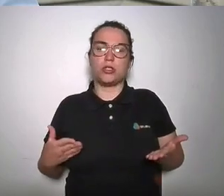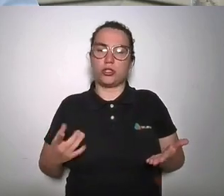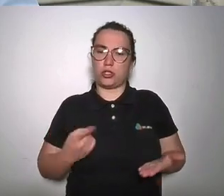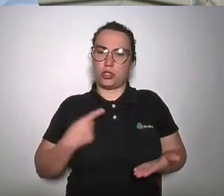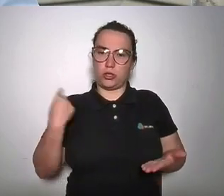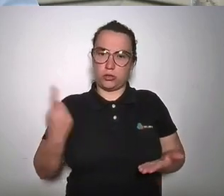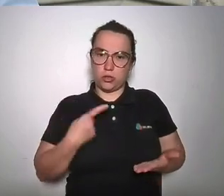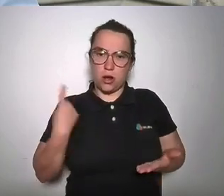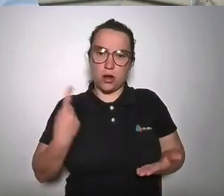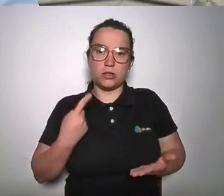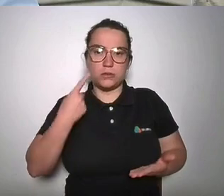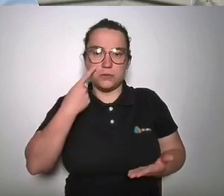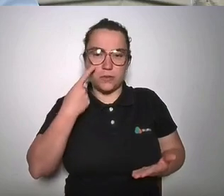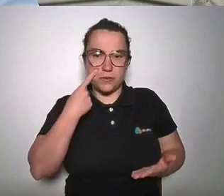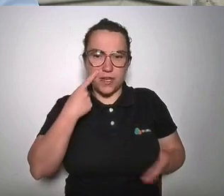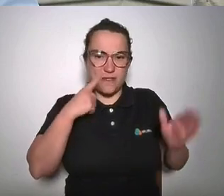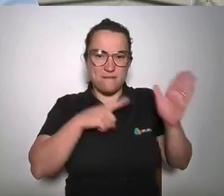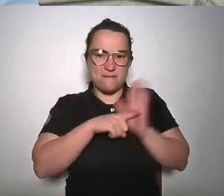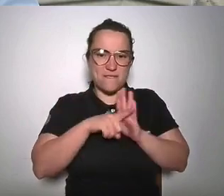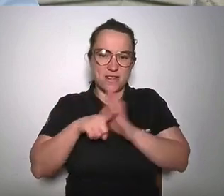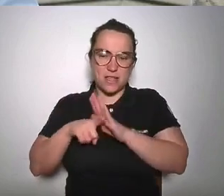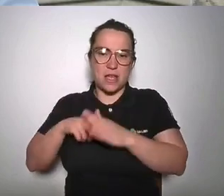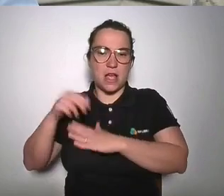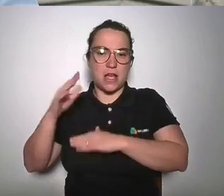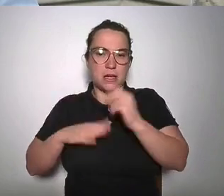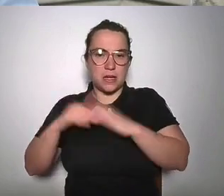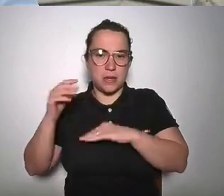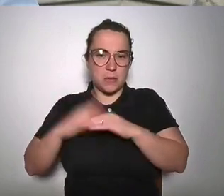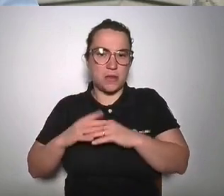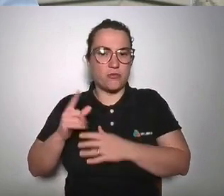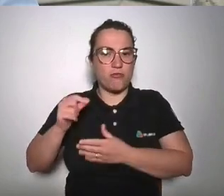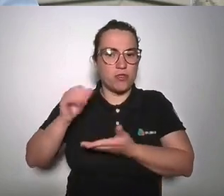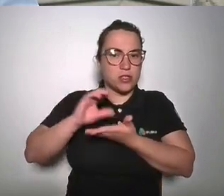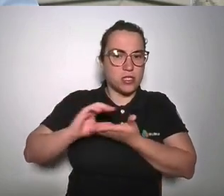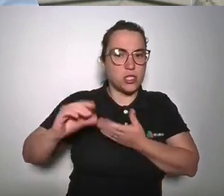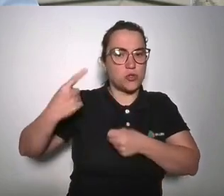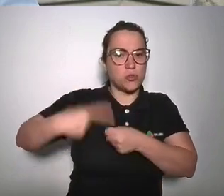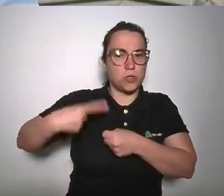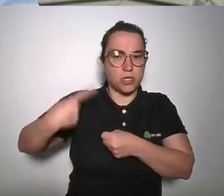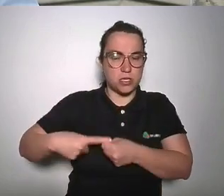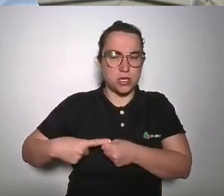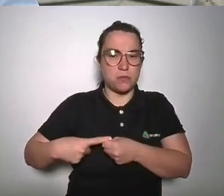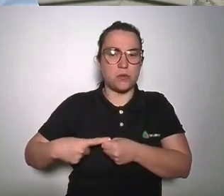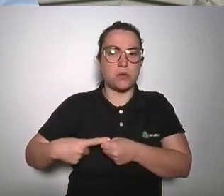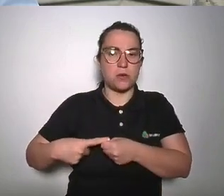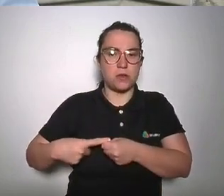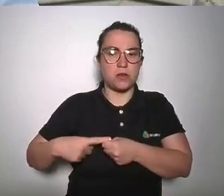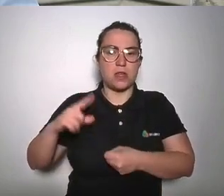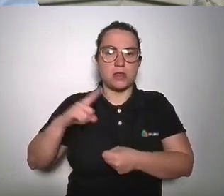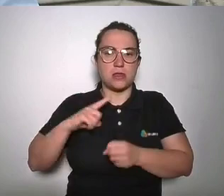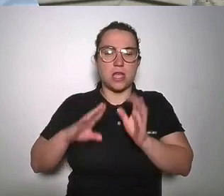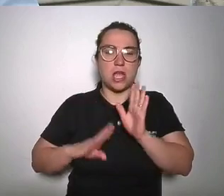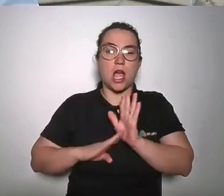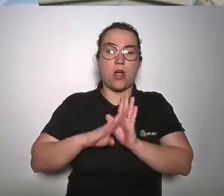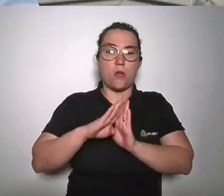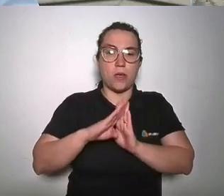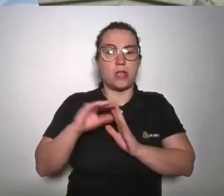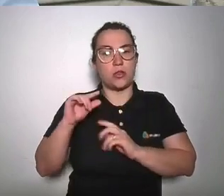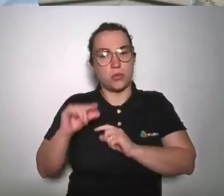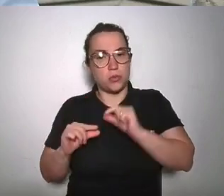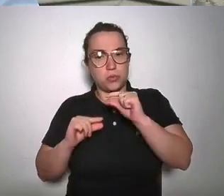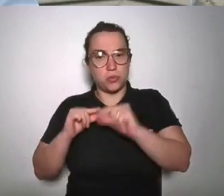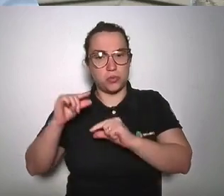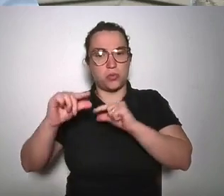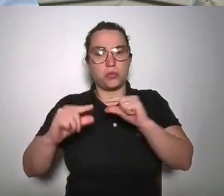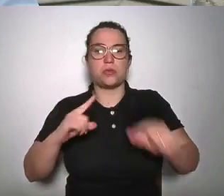se vocês forem verificar, a capacidade de investimento do município tem aumentado gradativamente,